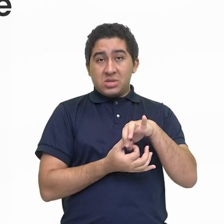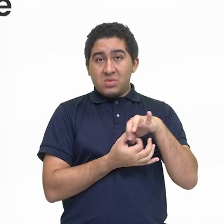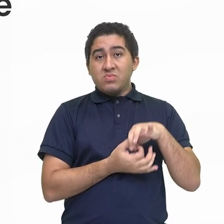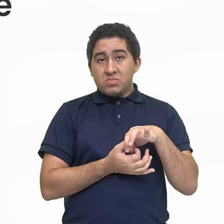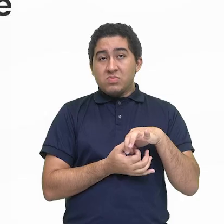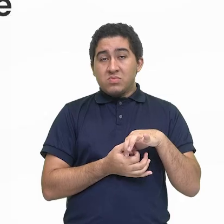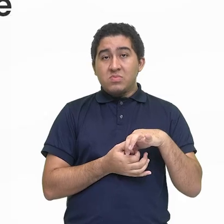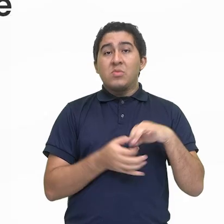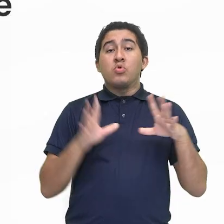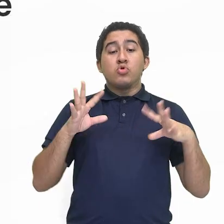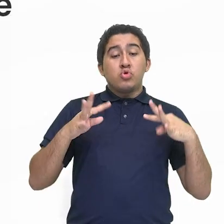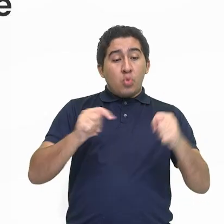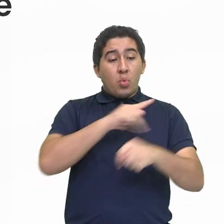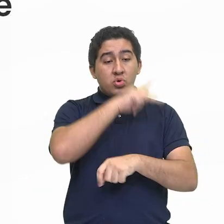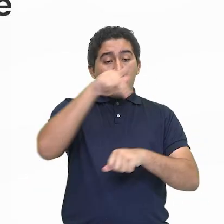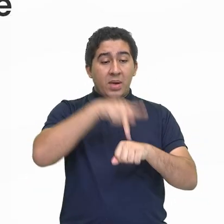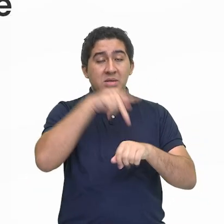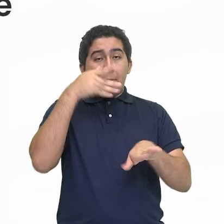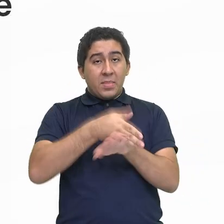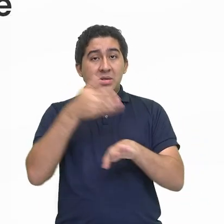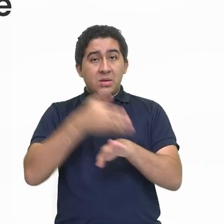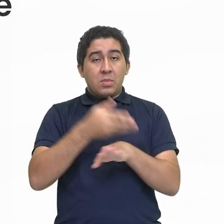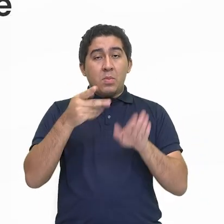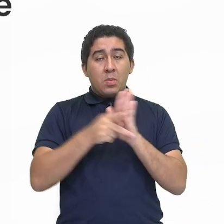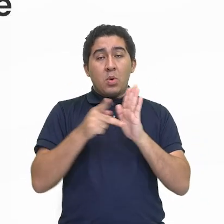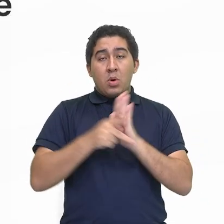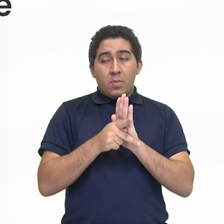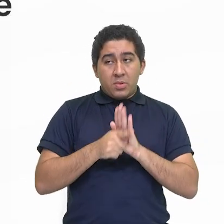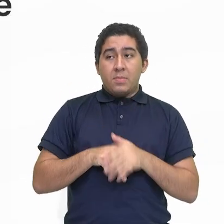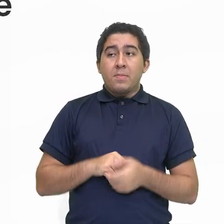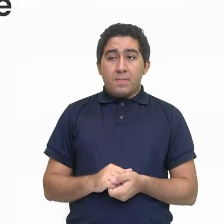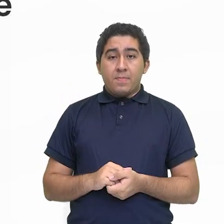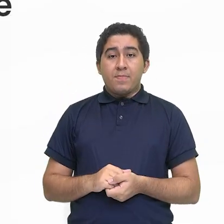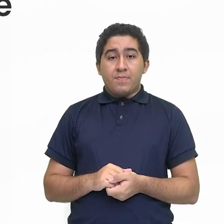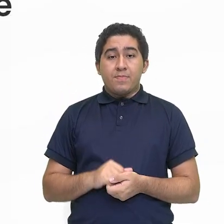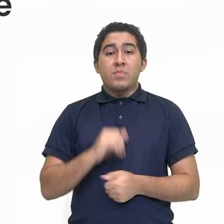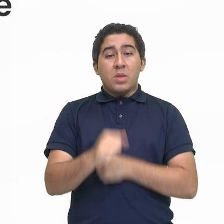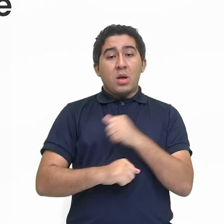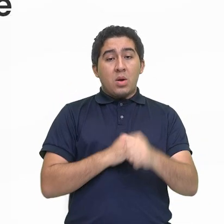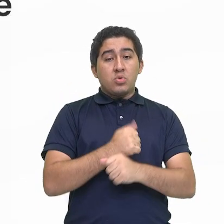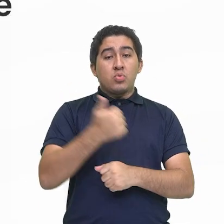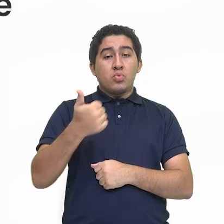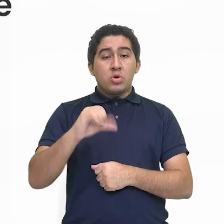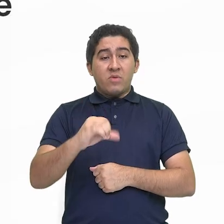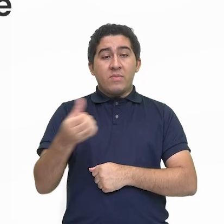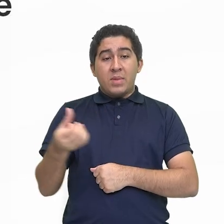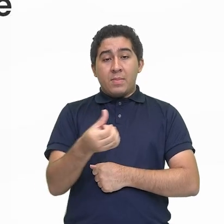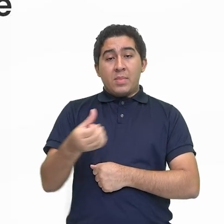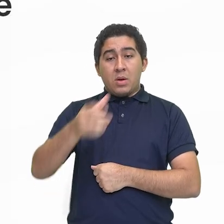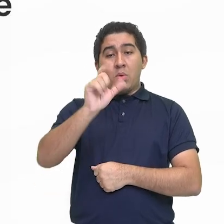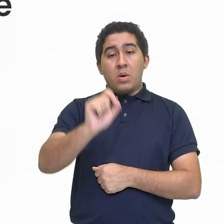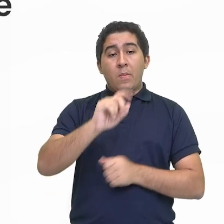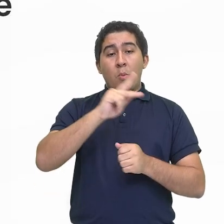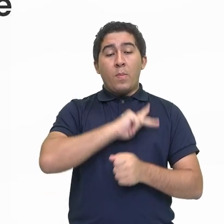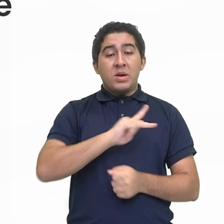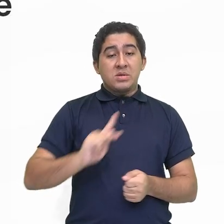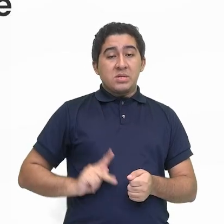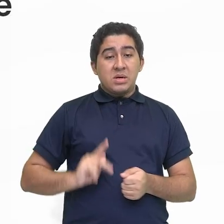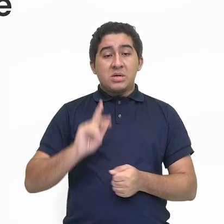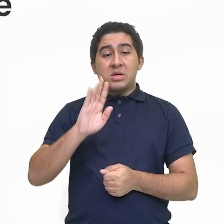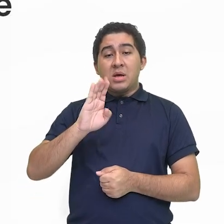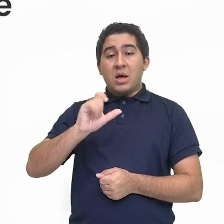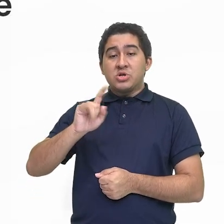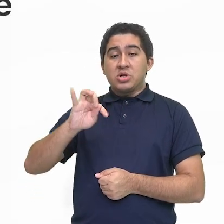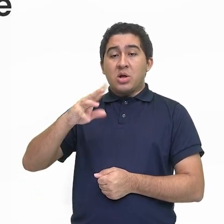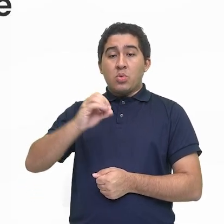de todos os países que compõem aqui o nosso planeta Terra. Em 1966, o presidente Castelo Branco fala